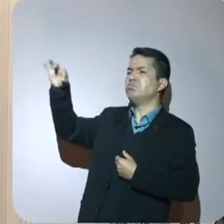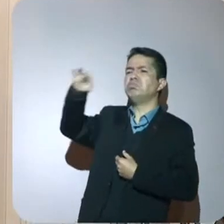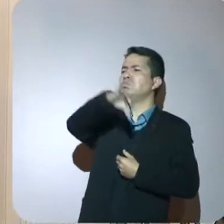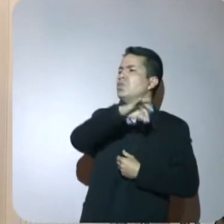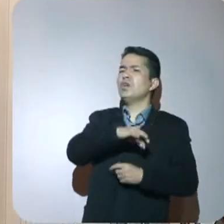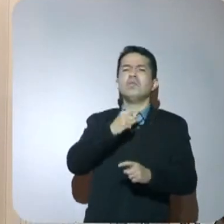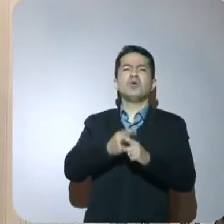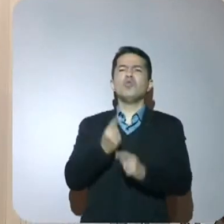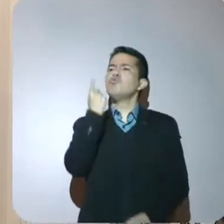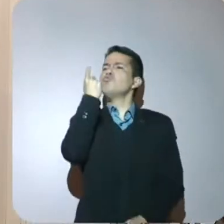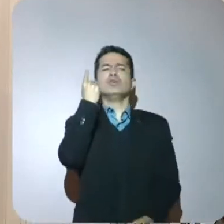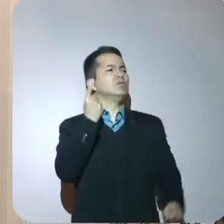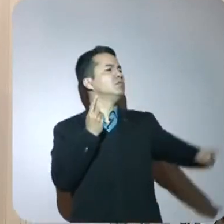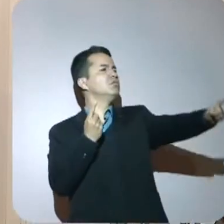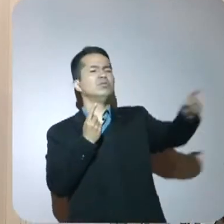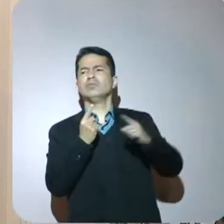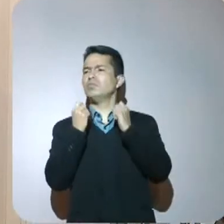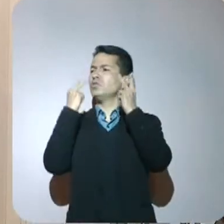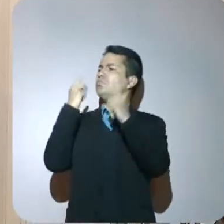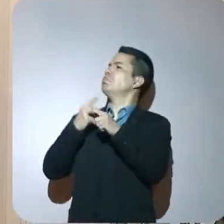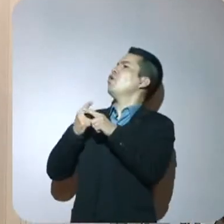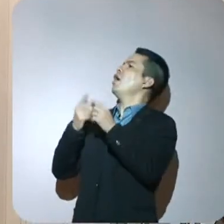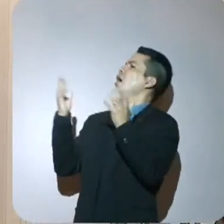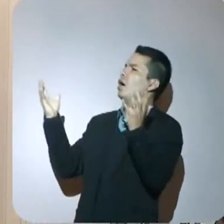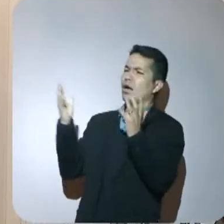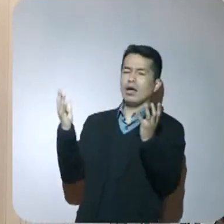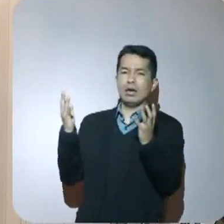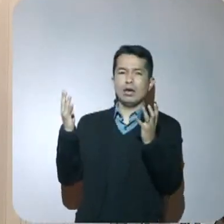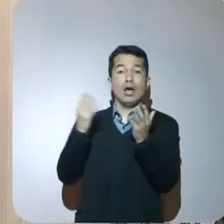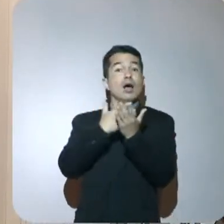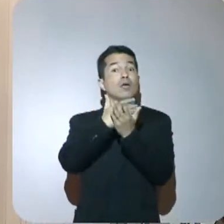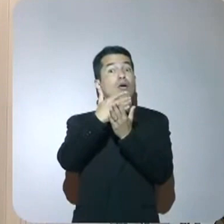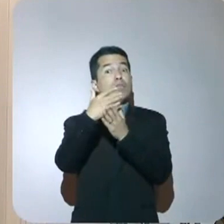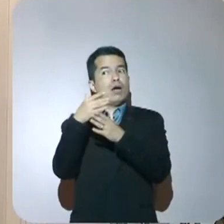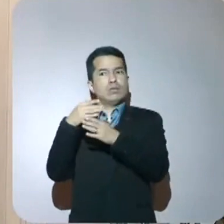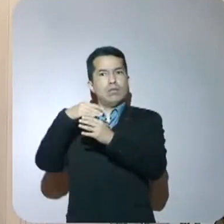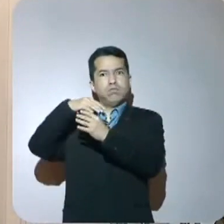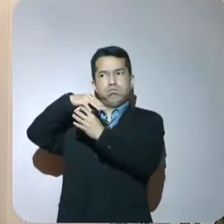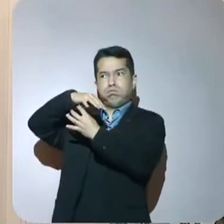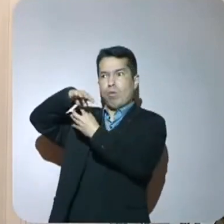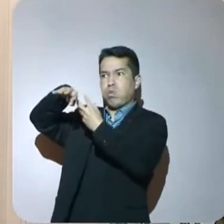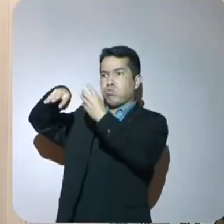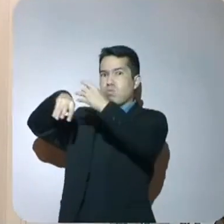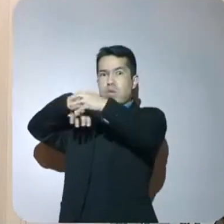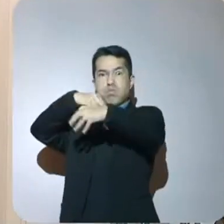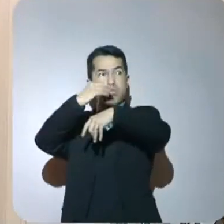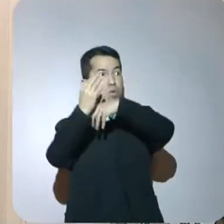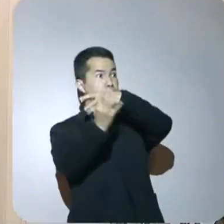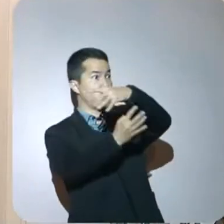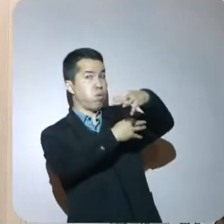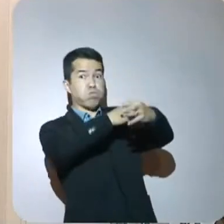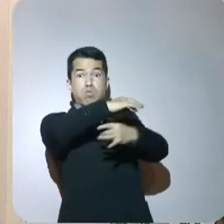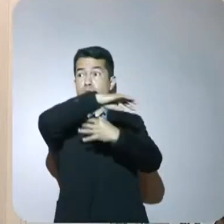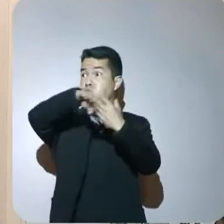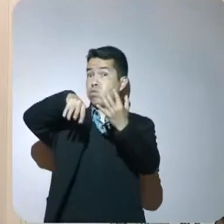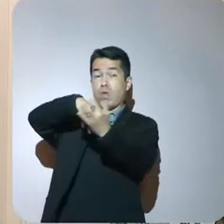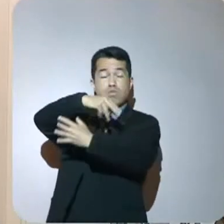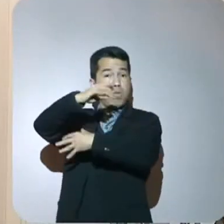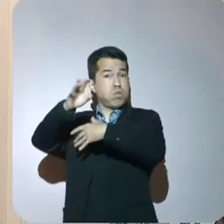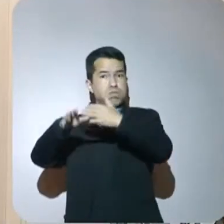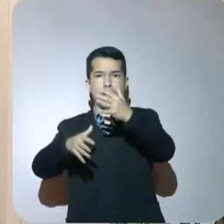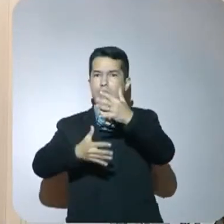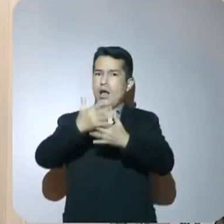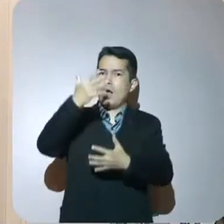que ele está? E de repente aquela guerra, e quase que tudo que era o projeto de Deus de levar para Canaã, para a